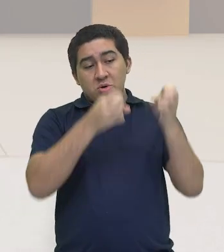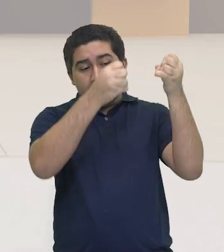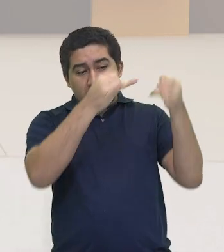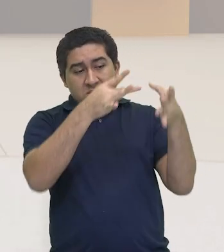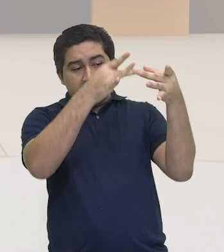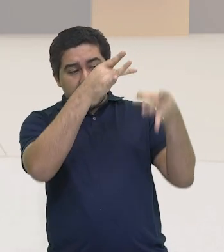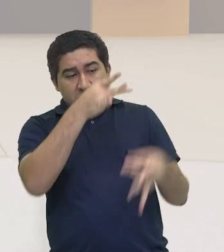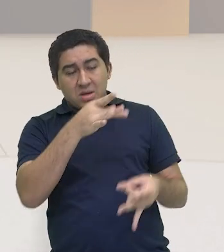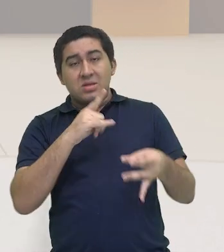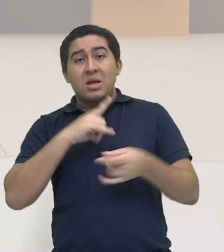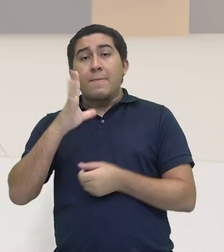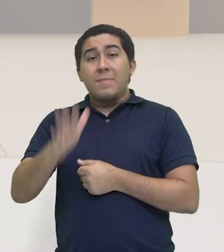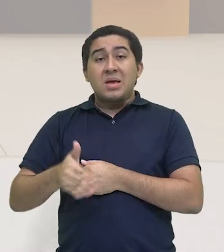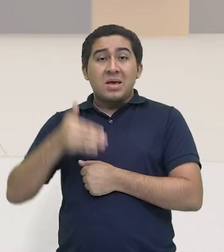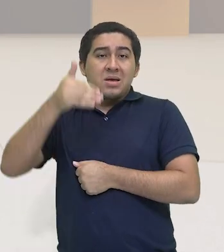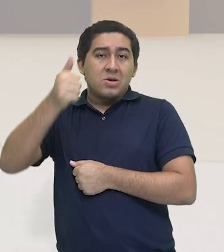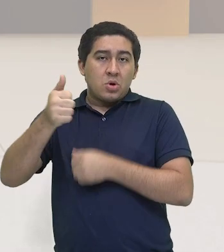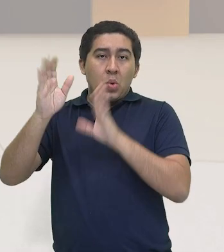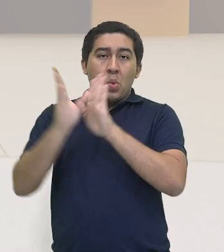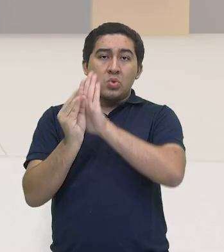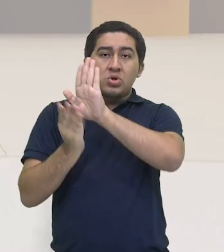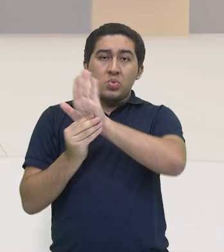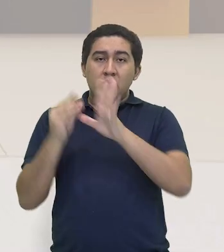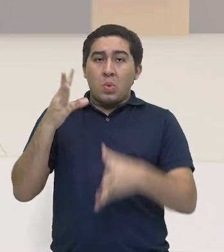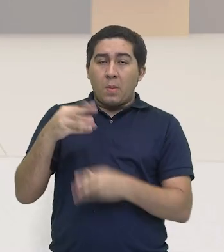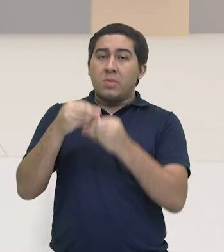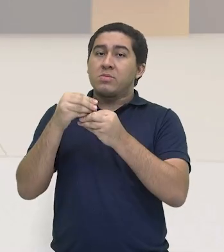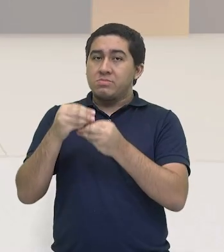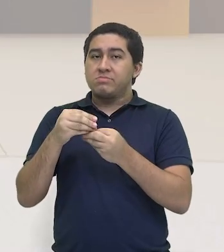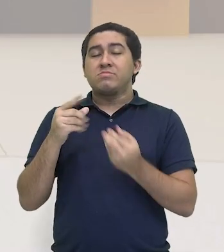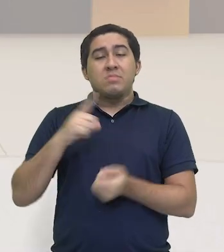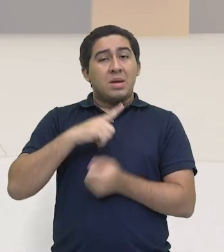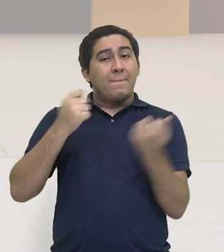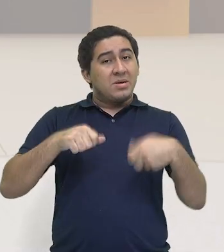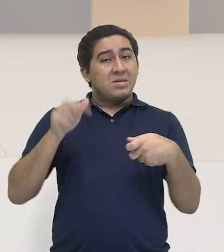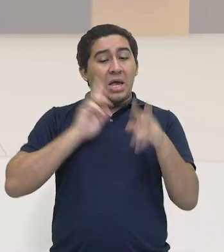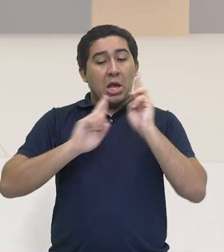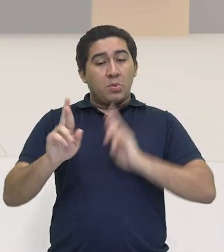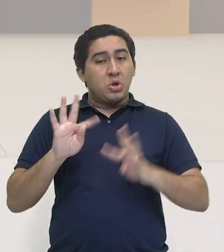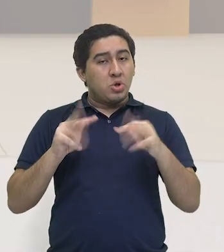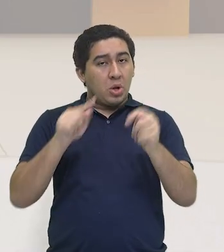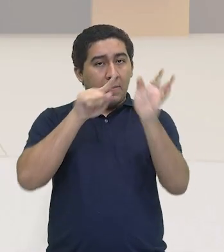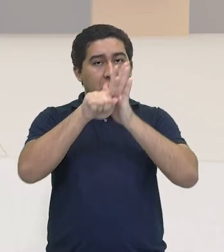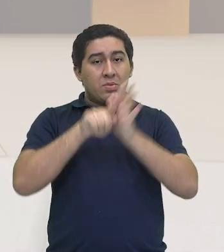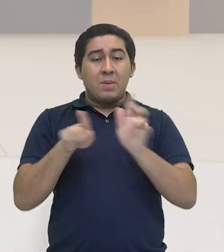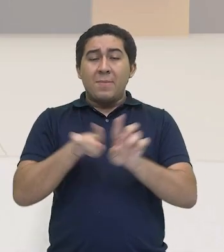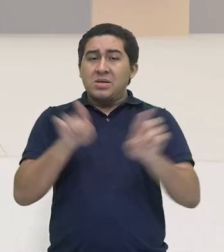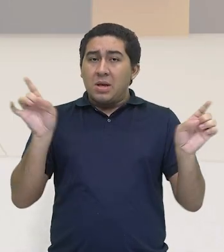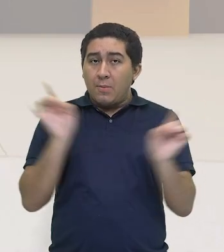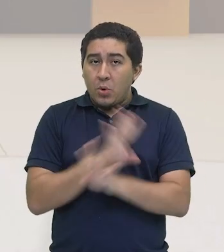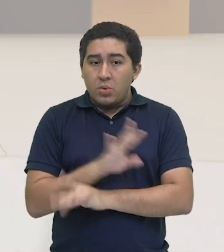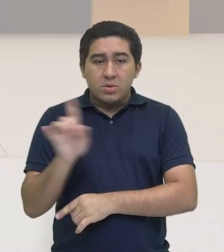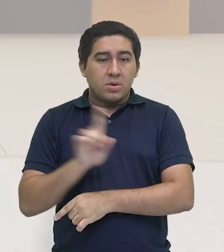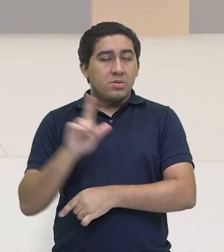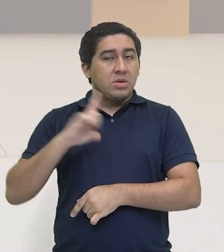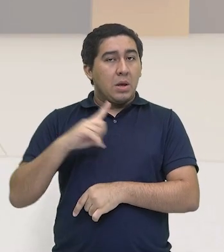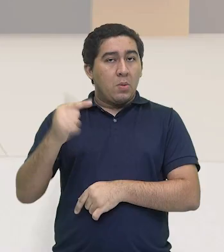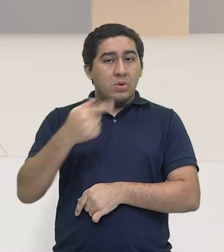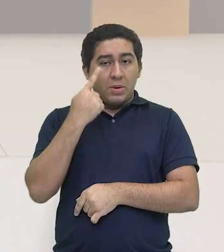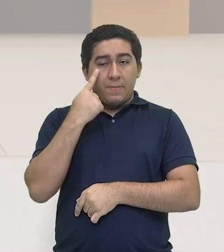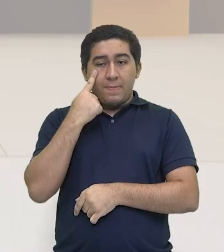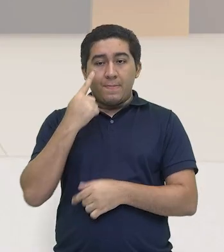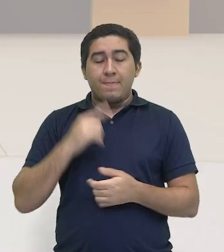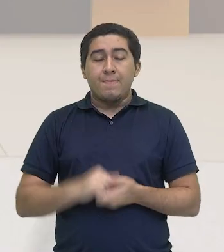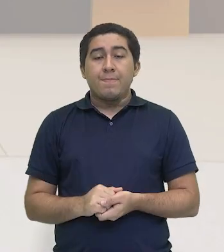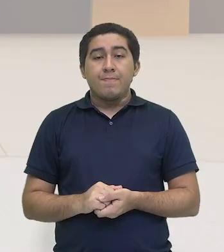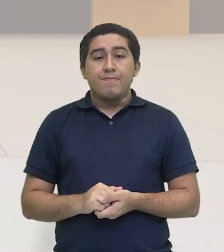vão enriquecer aí o documentário? Essas perguntas são feitas. Mas a gente não para por aí, né, professora? Não, tem mais etapas aí a serem